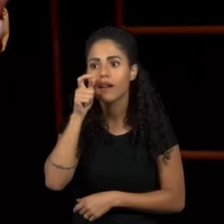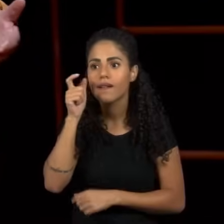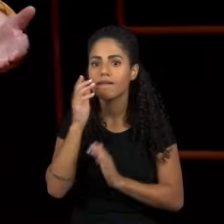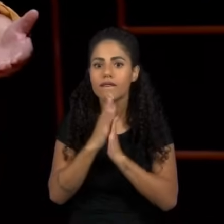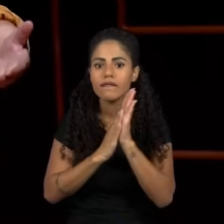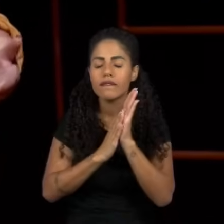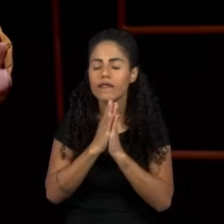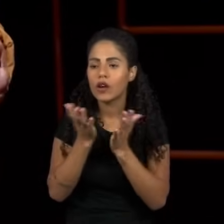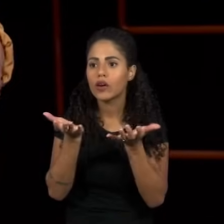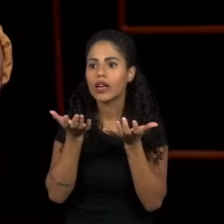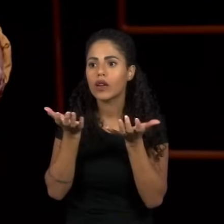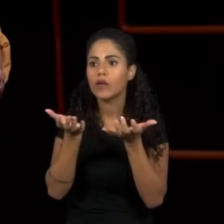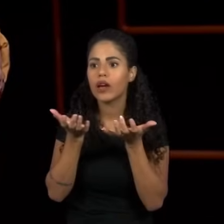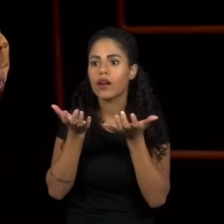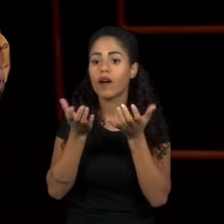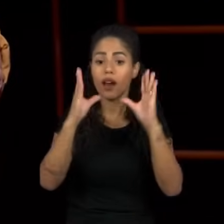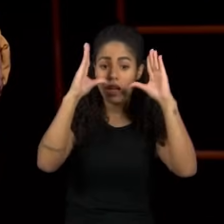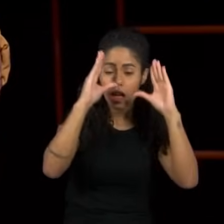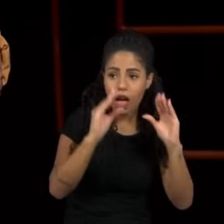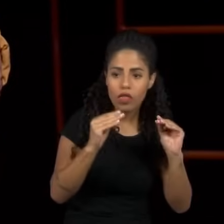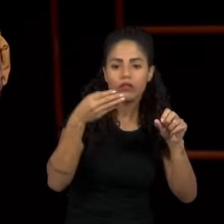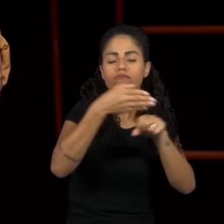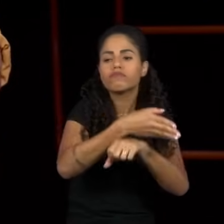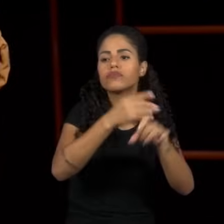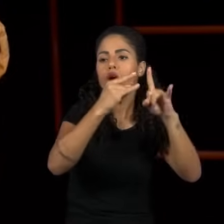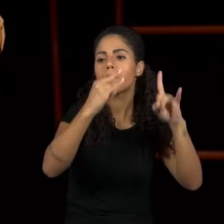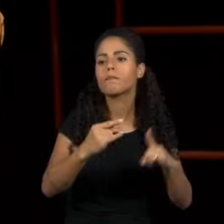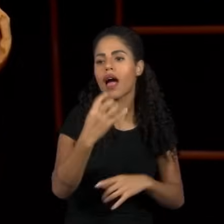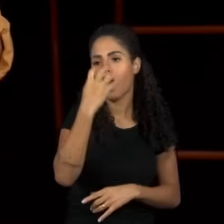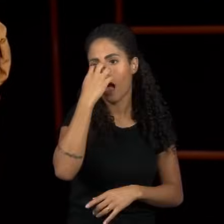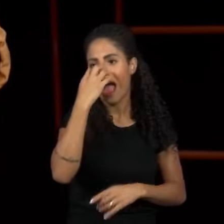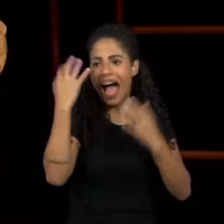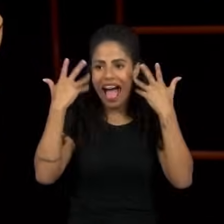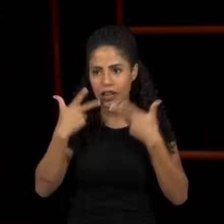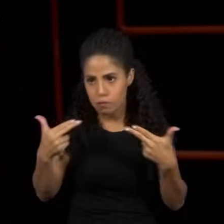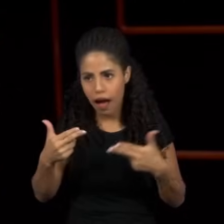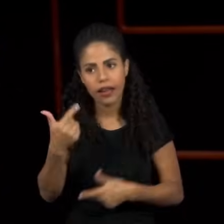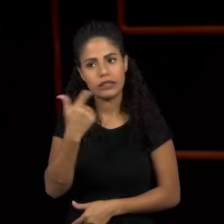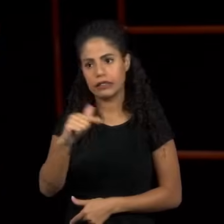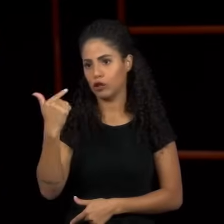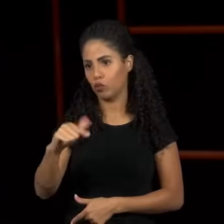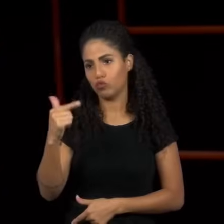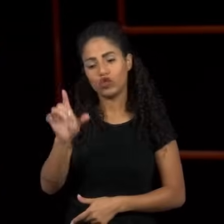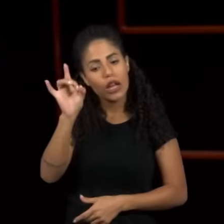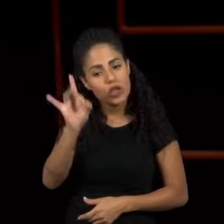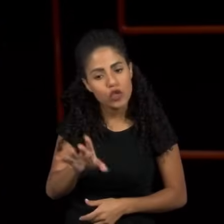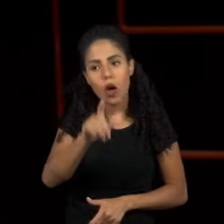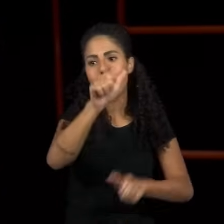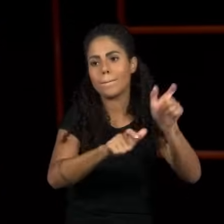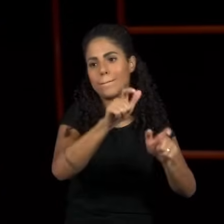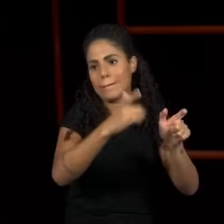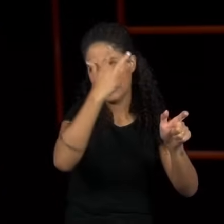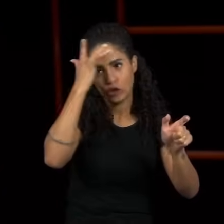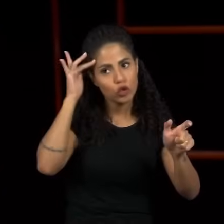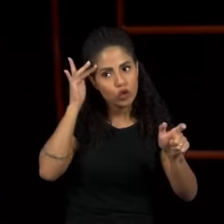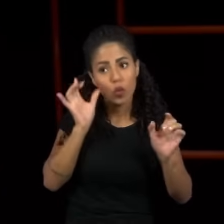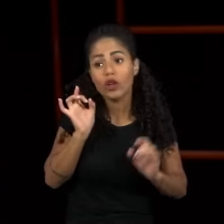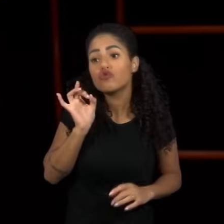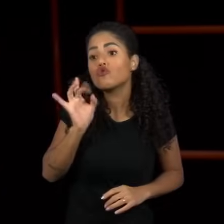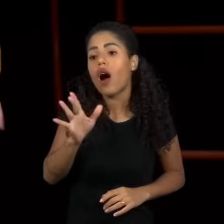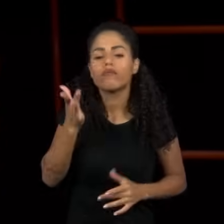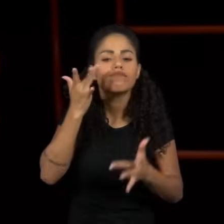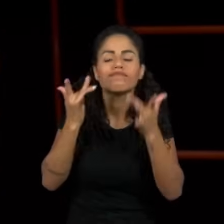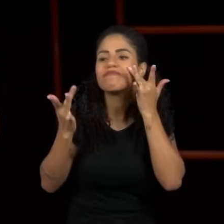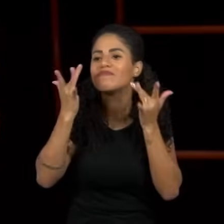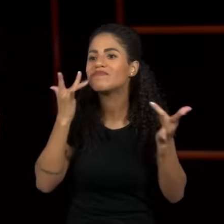à noite a gente assistia, não era um circo de animais, graças a Deus. Era um circo onde tinha teatro,